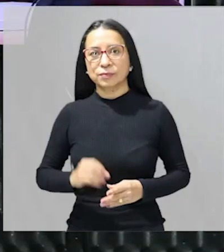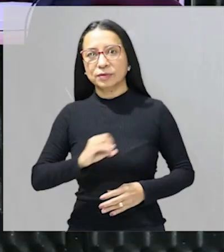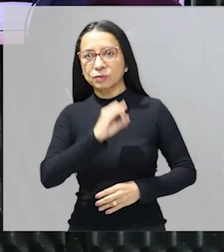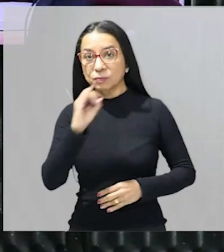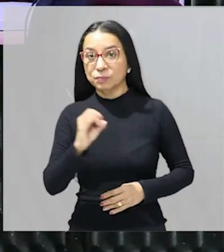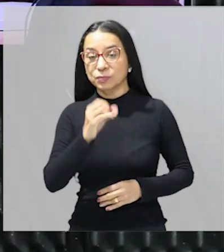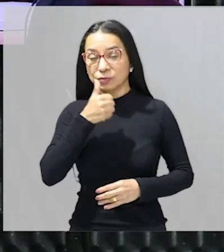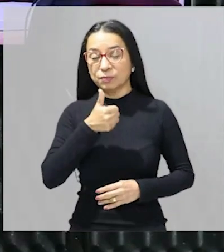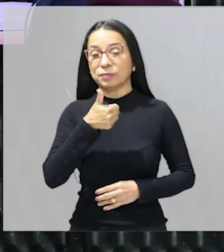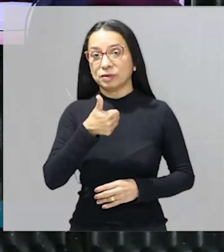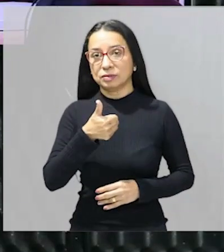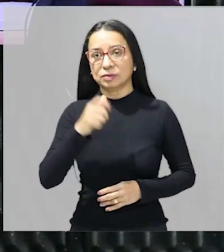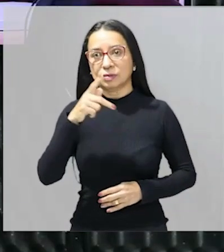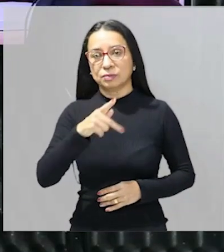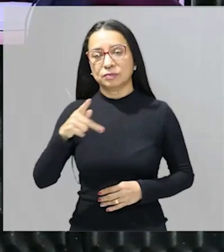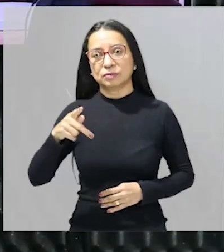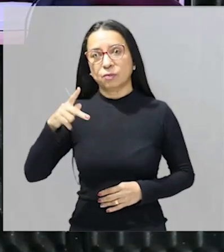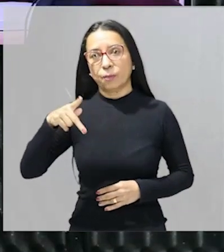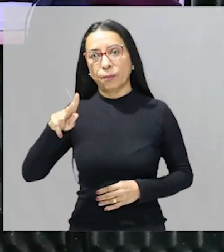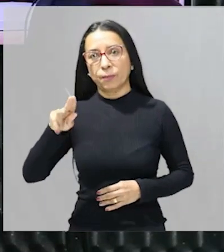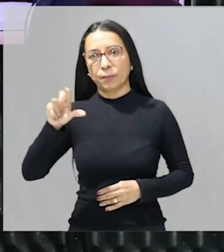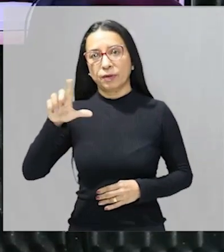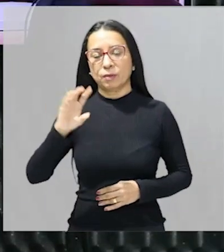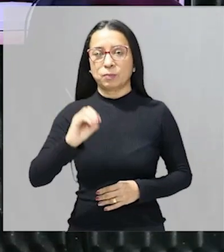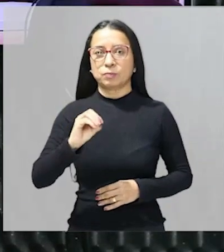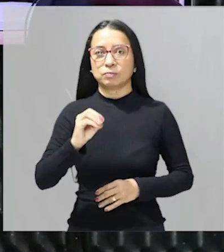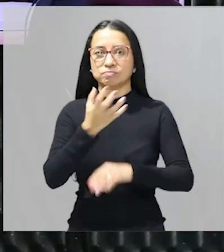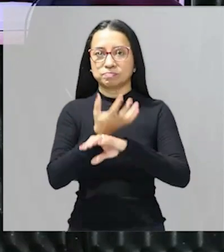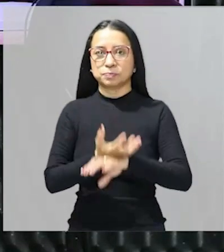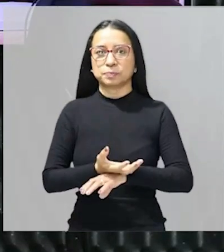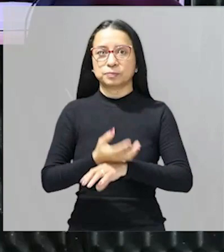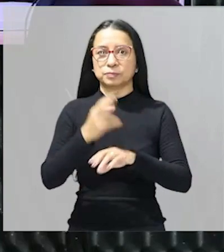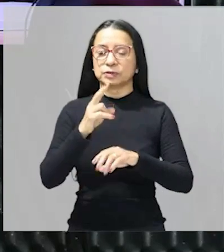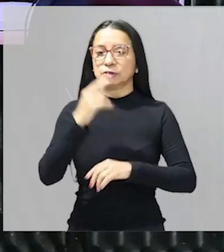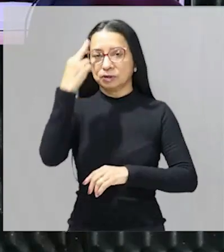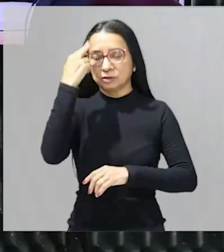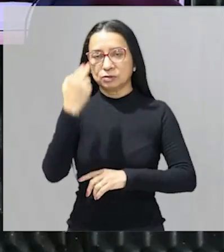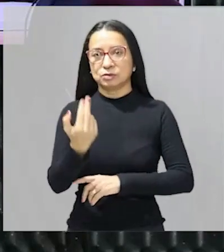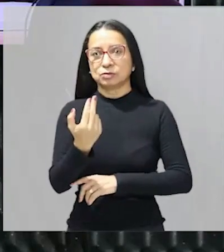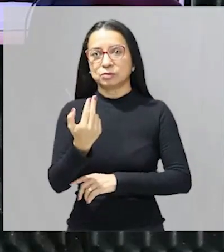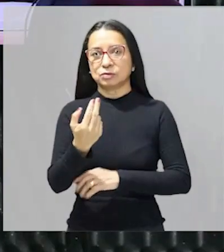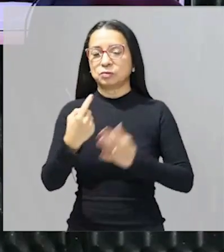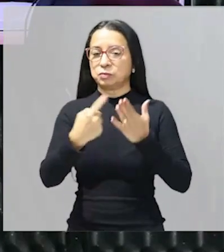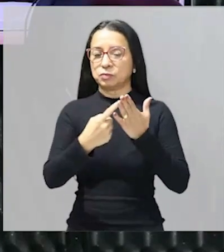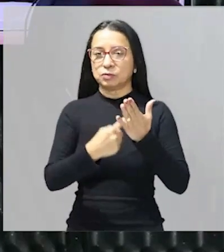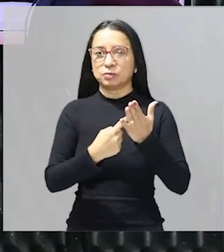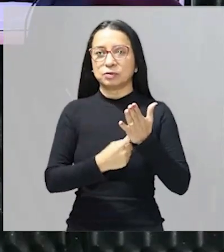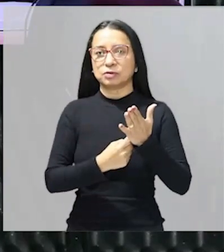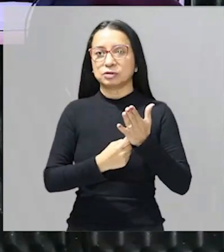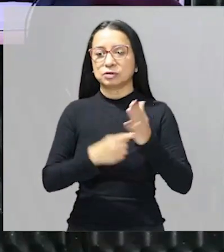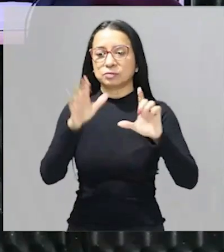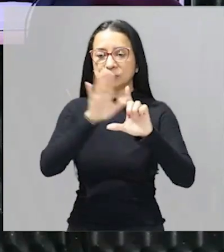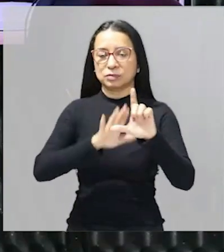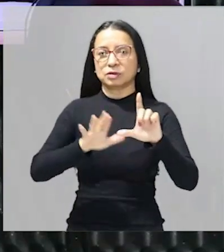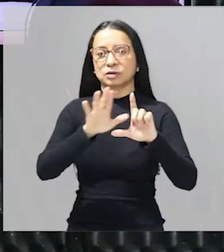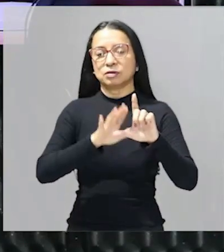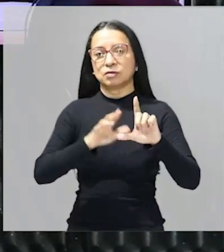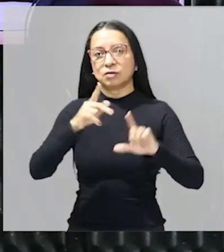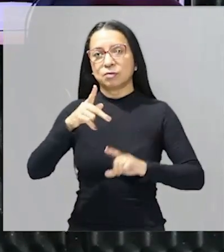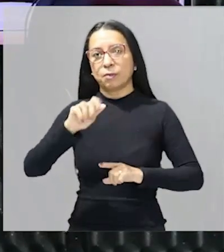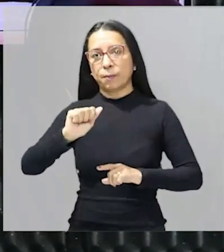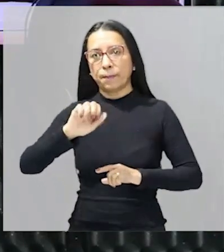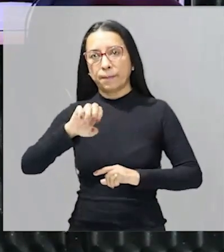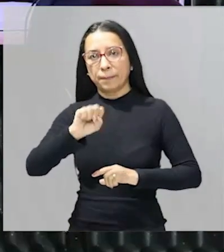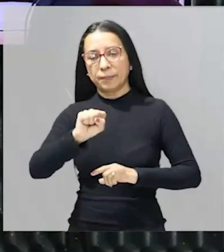E aí, galera, tudo bem? Professor Paulo Gereba de História, no projeto da plataforma Pais UEMA, resolução de